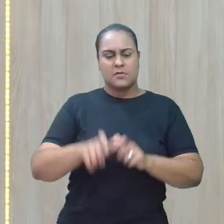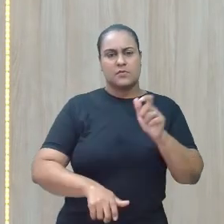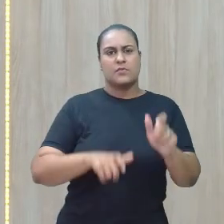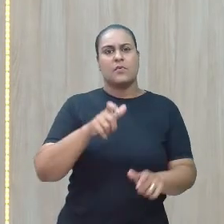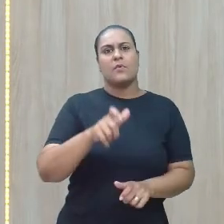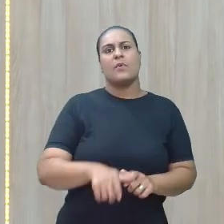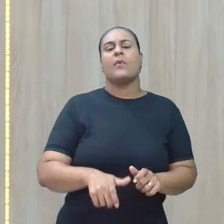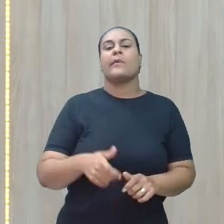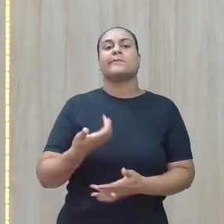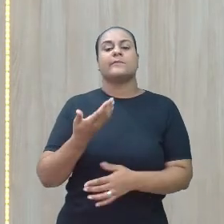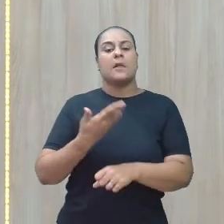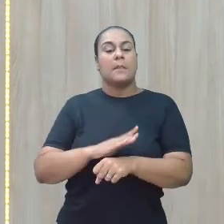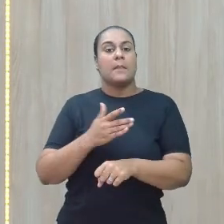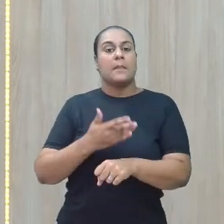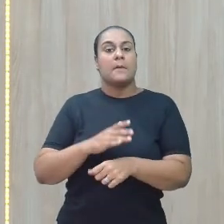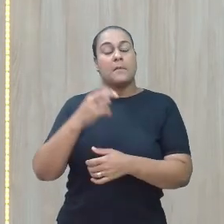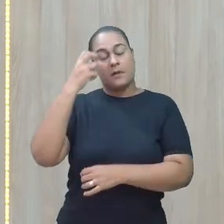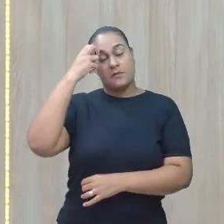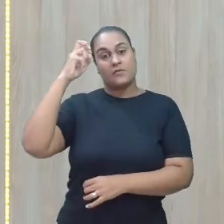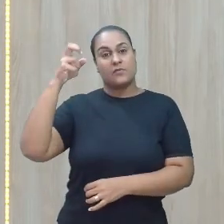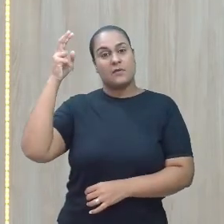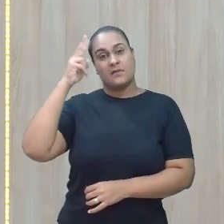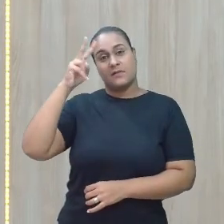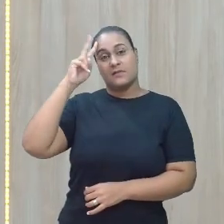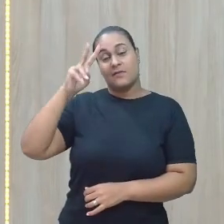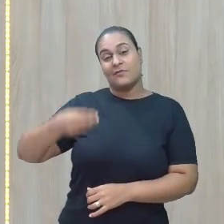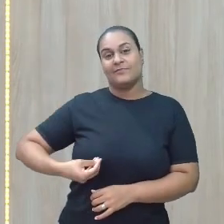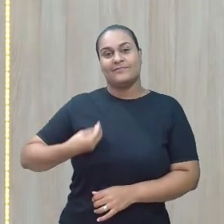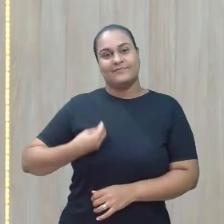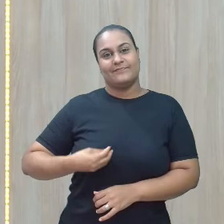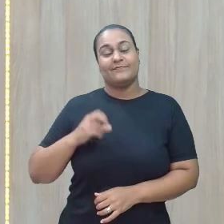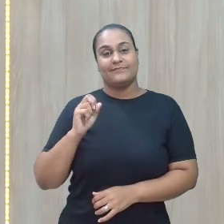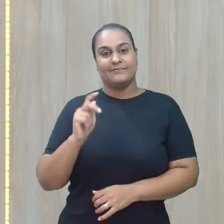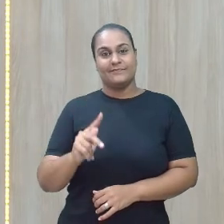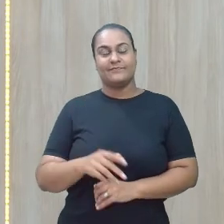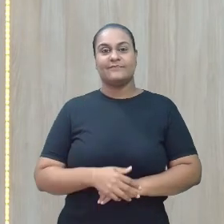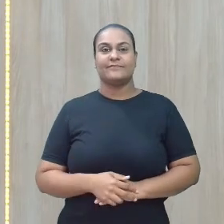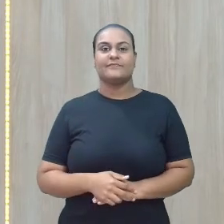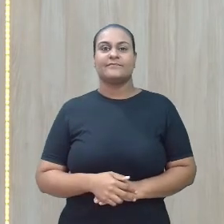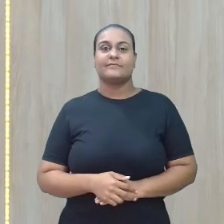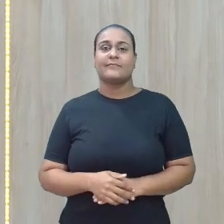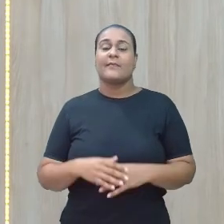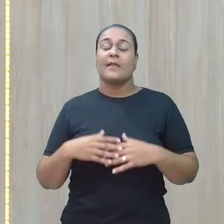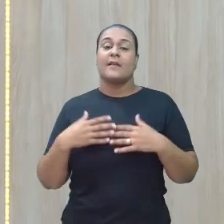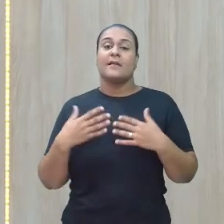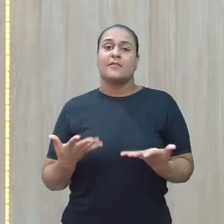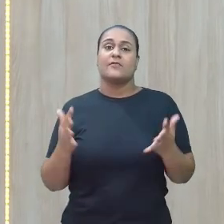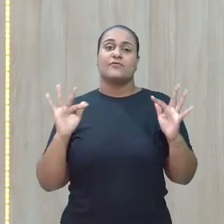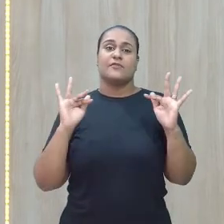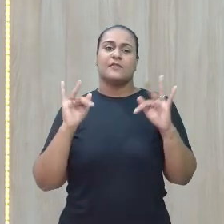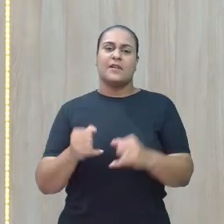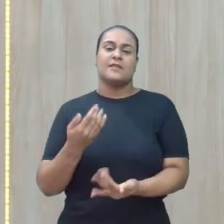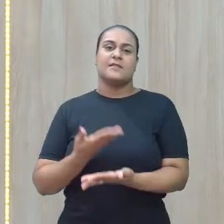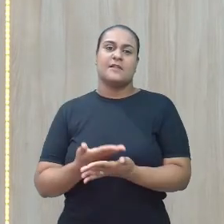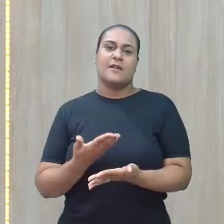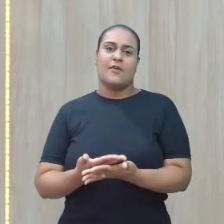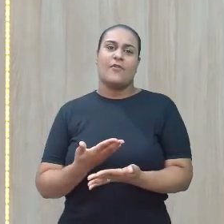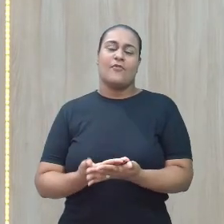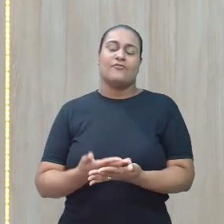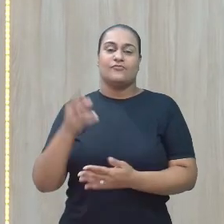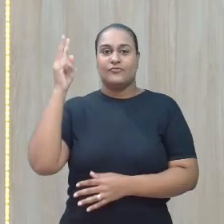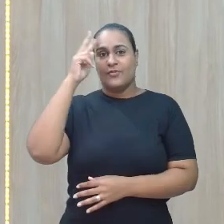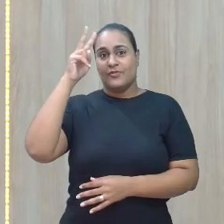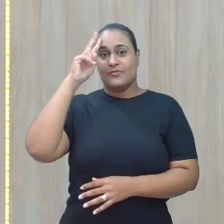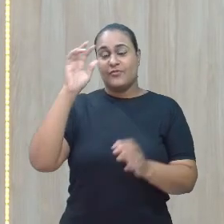de práticas culturais, de histórias, de vivências, tá bom? Então, desse modo, a gente encerra a nossa aula hoje de História do